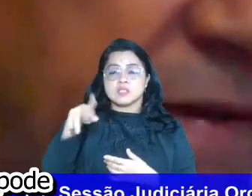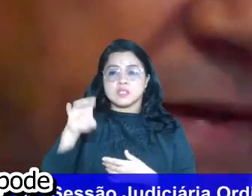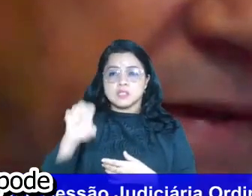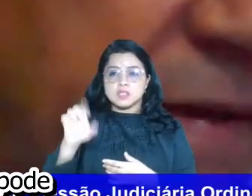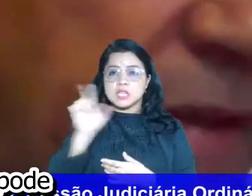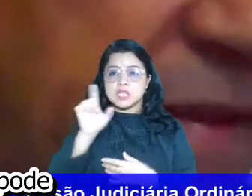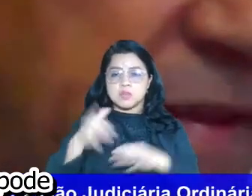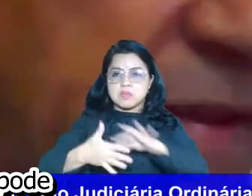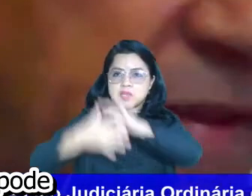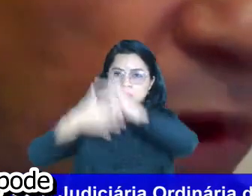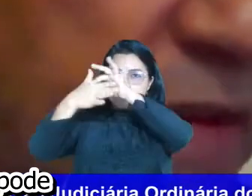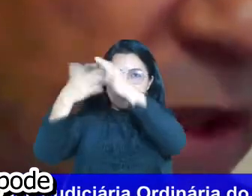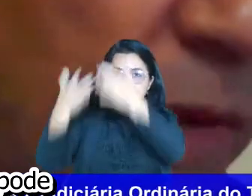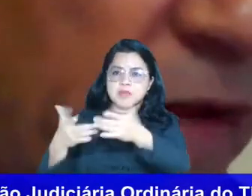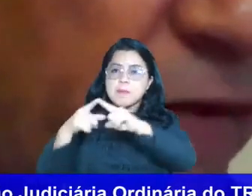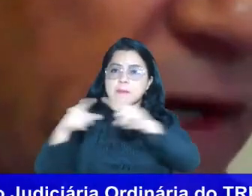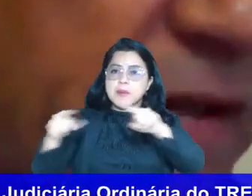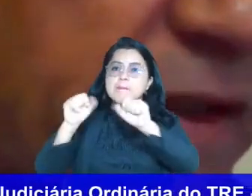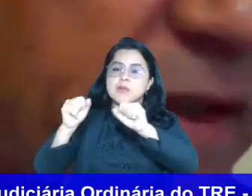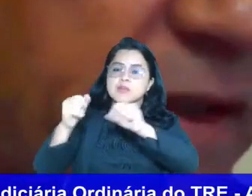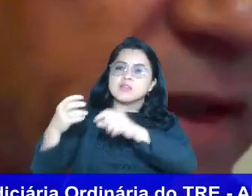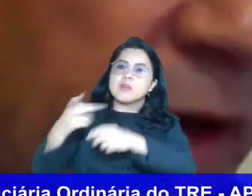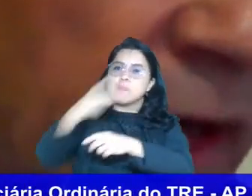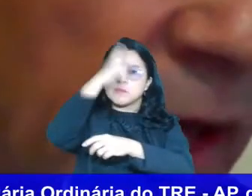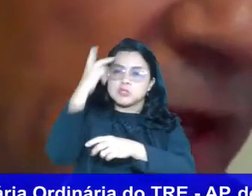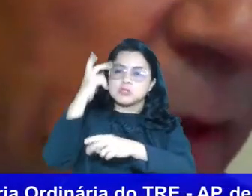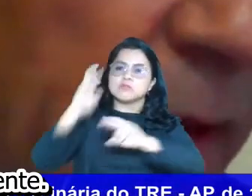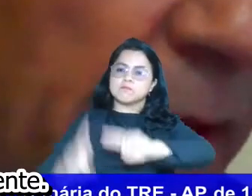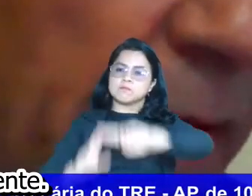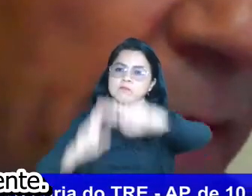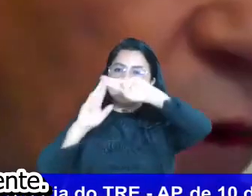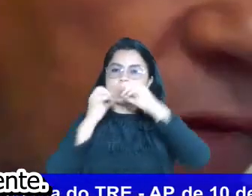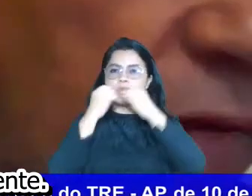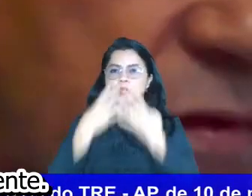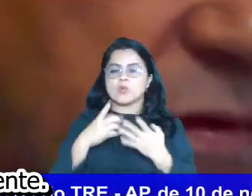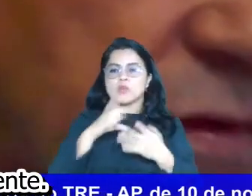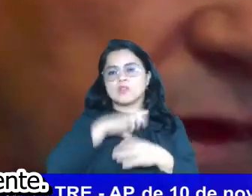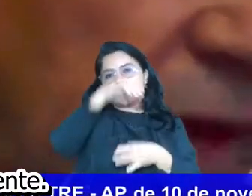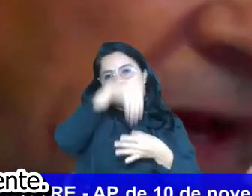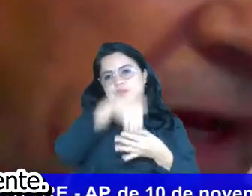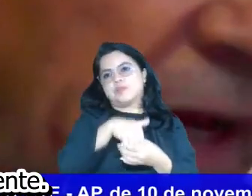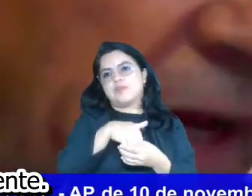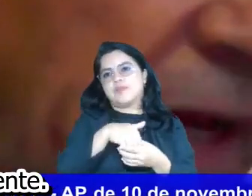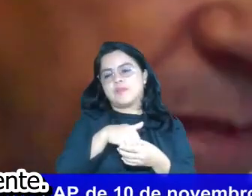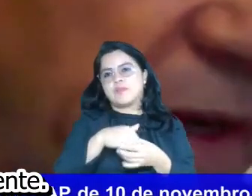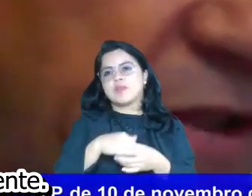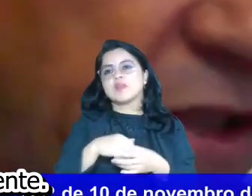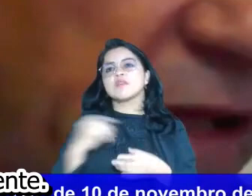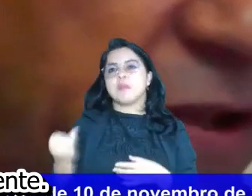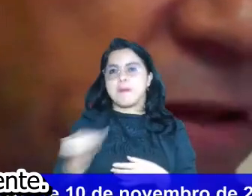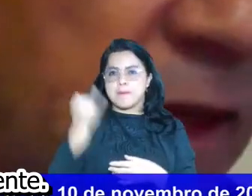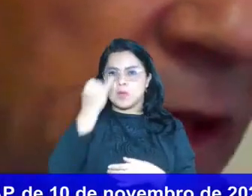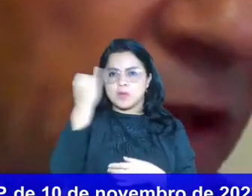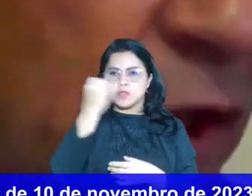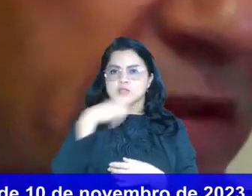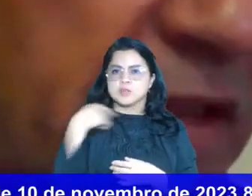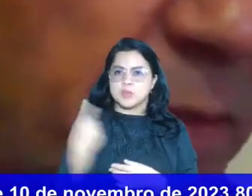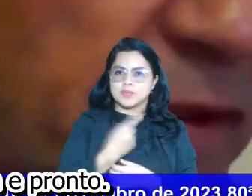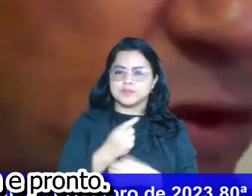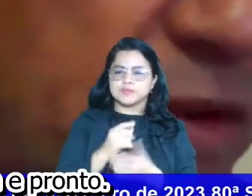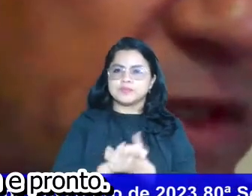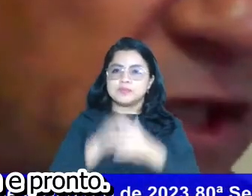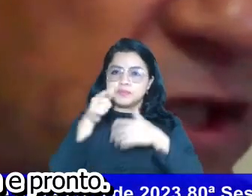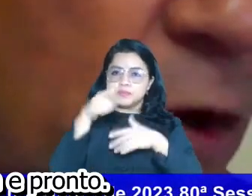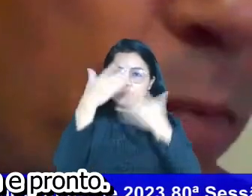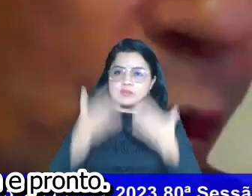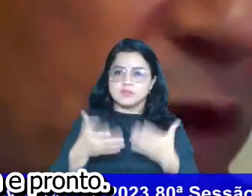uma liderança lá, mas sim pode ser uma referência boa. Ela pode ter uns votos lá importantes para a gente. Então,